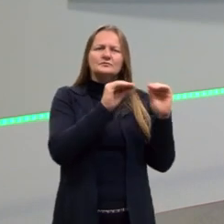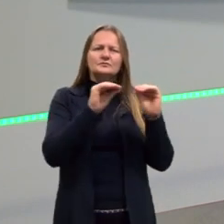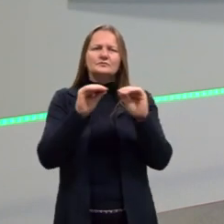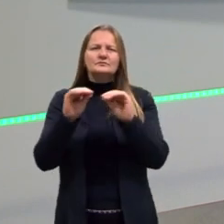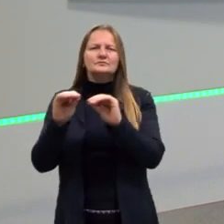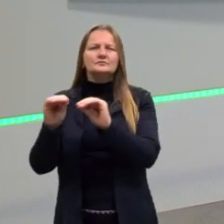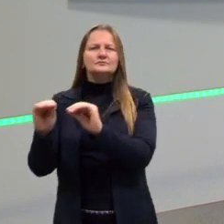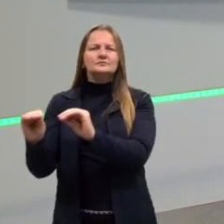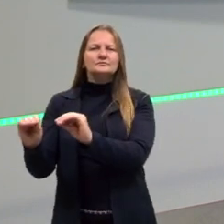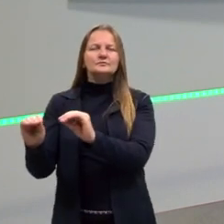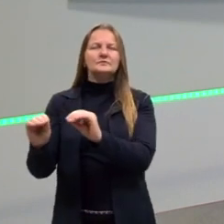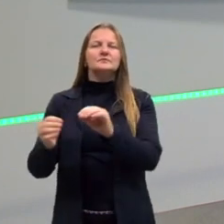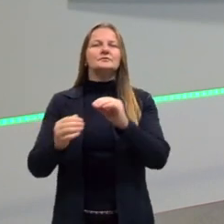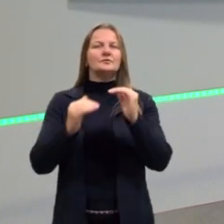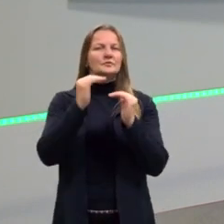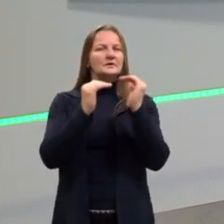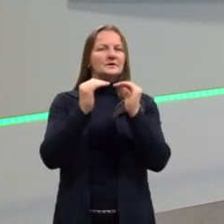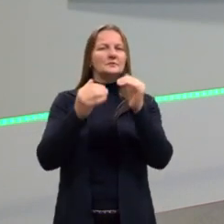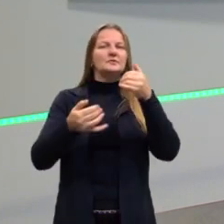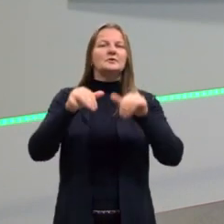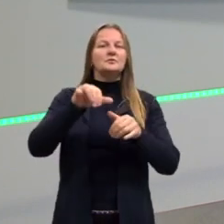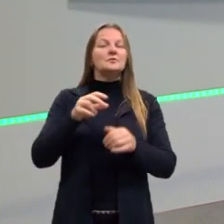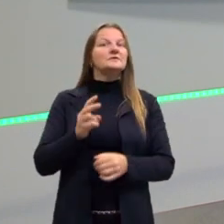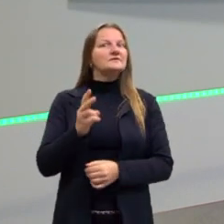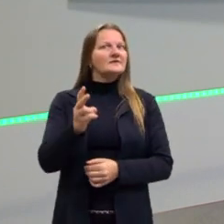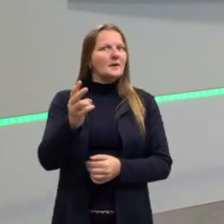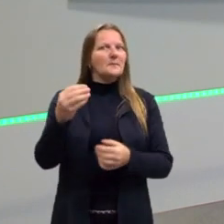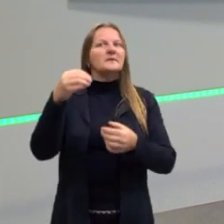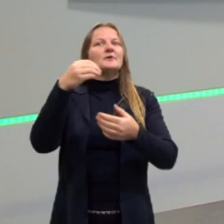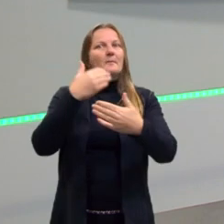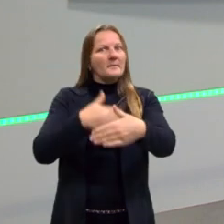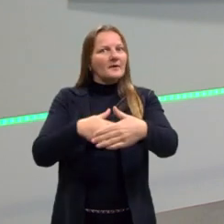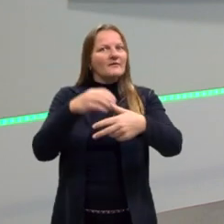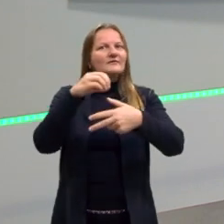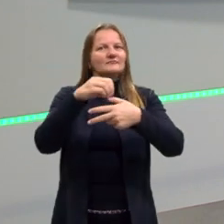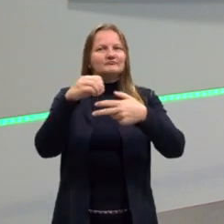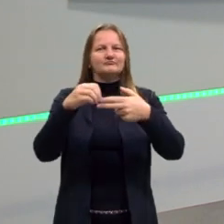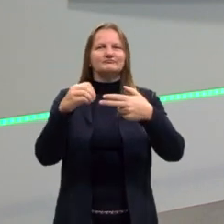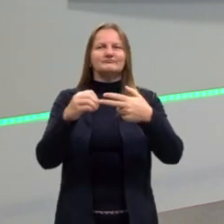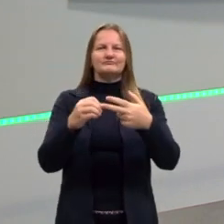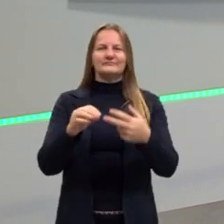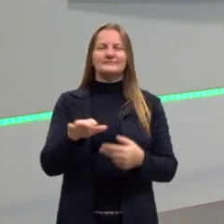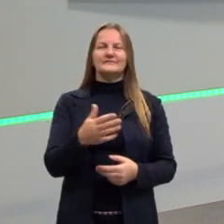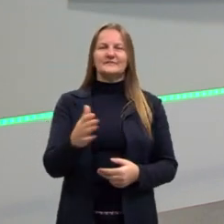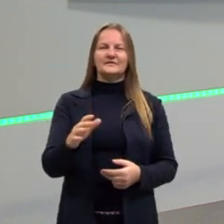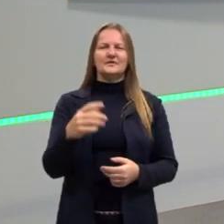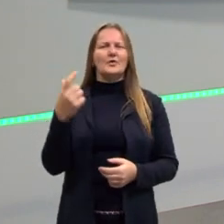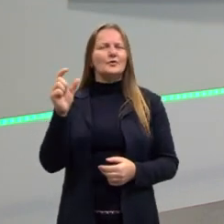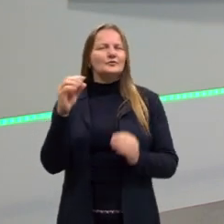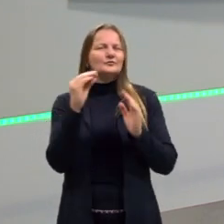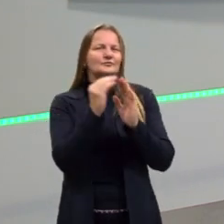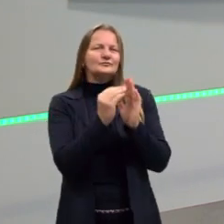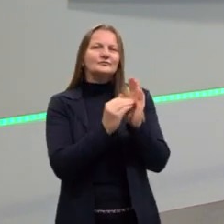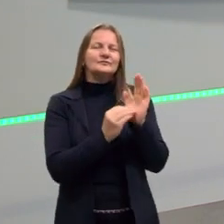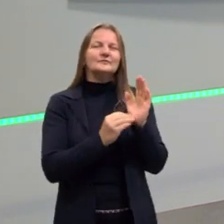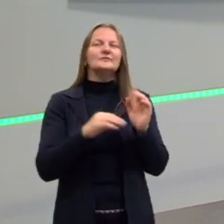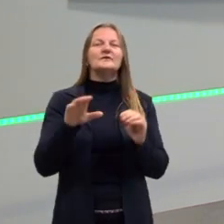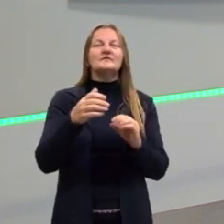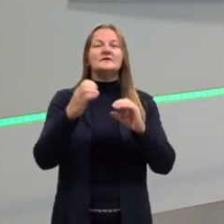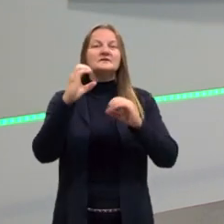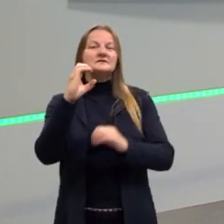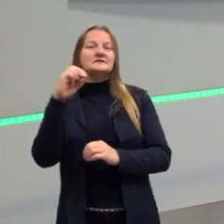sempre aparece nas questões do Enem ou junto com outras outros conteúdos né com